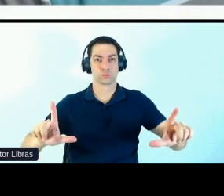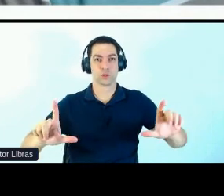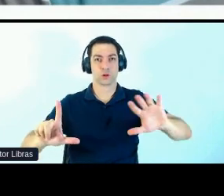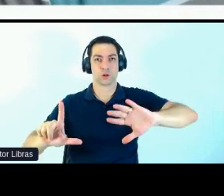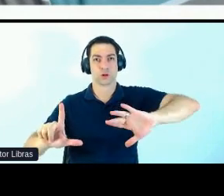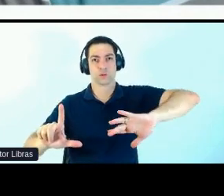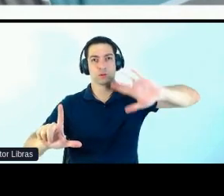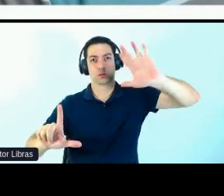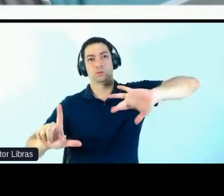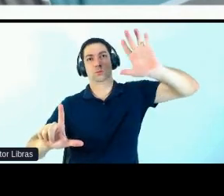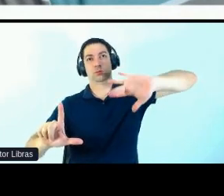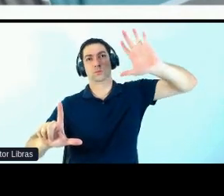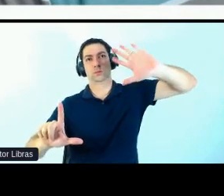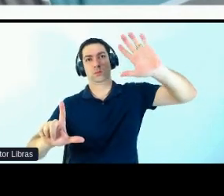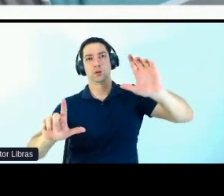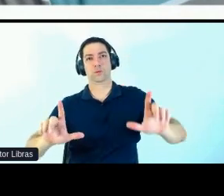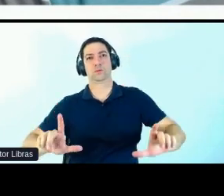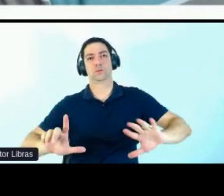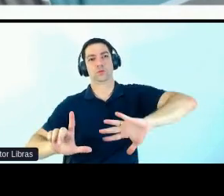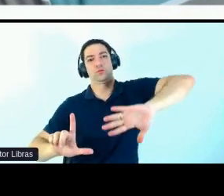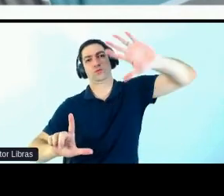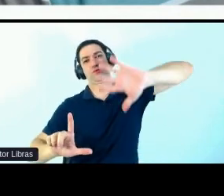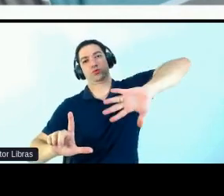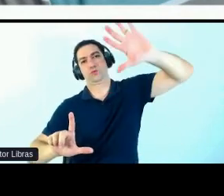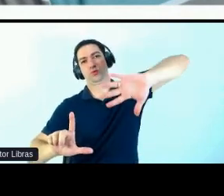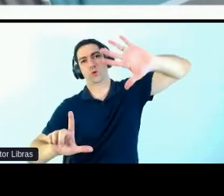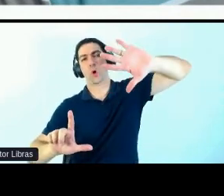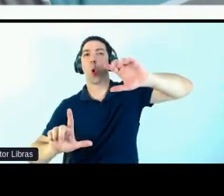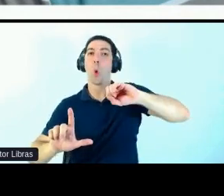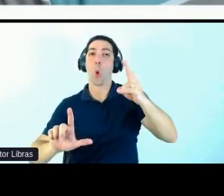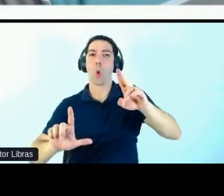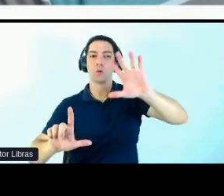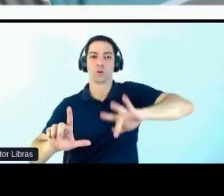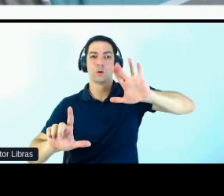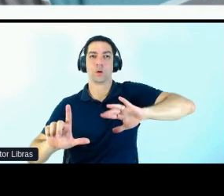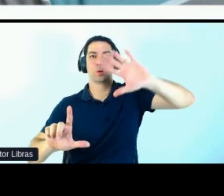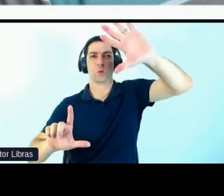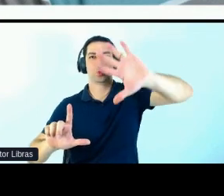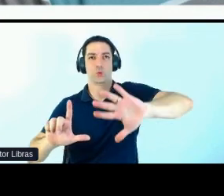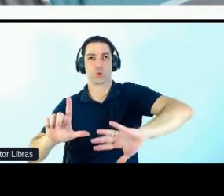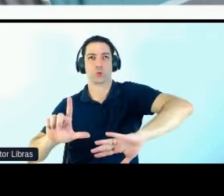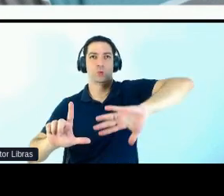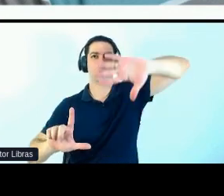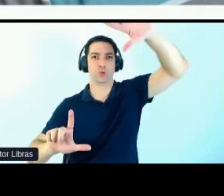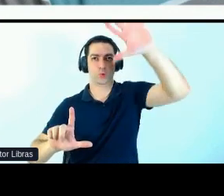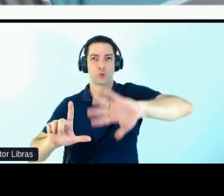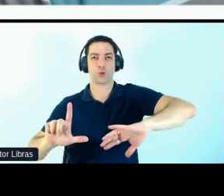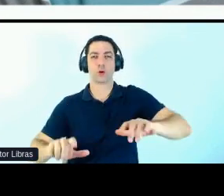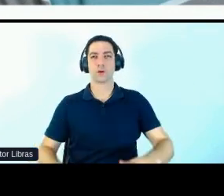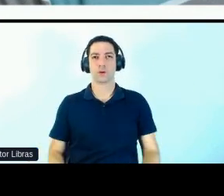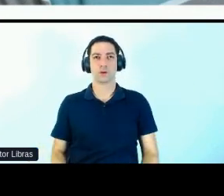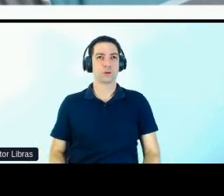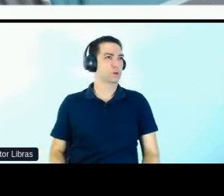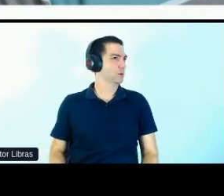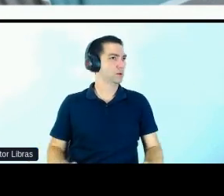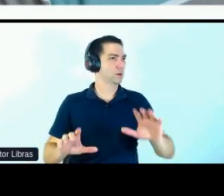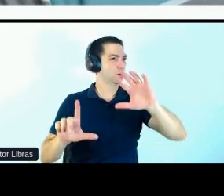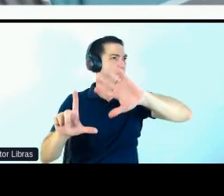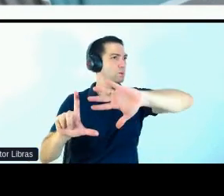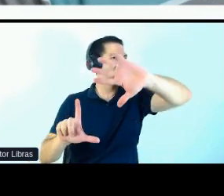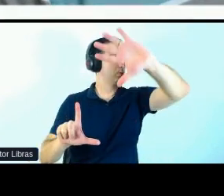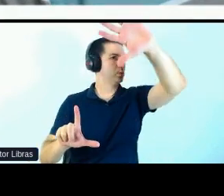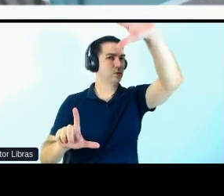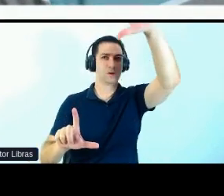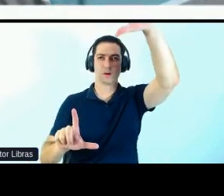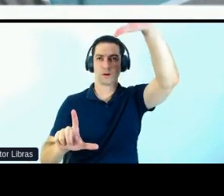tem seus comandos, certo? Imagine quem não consegue, né, ter nenhum movimento,